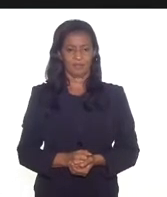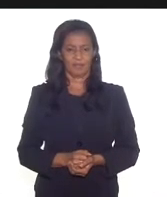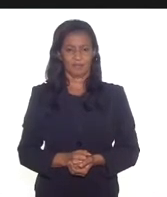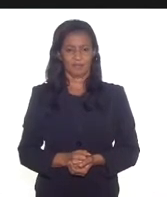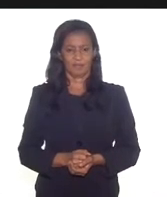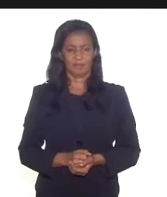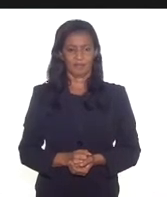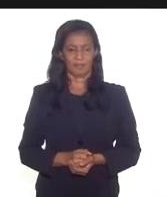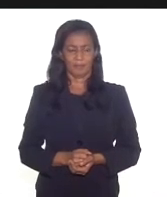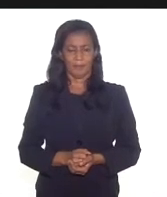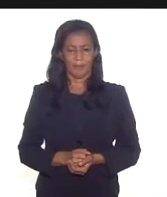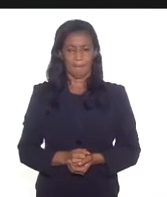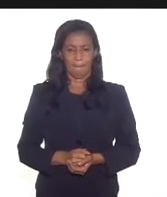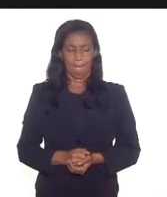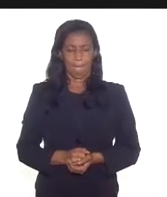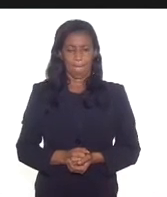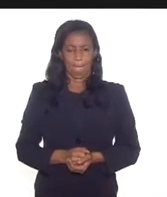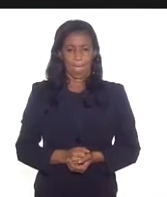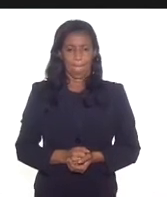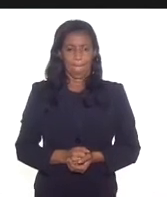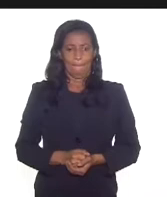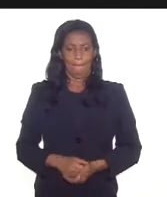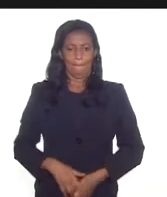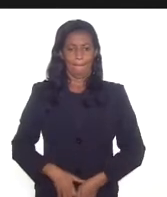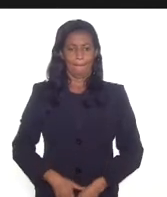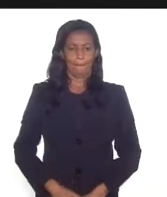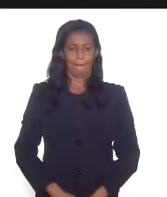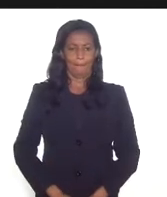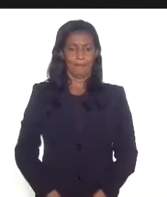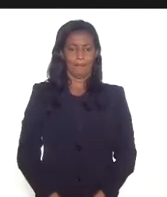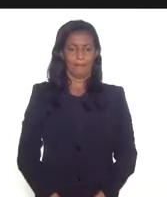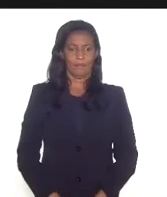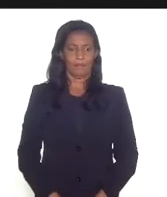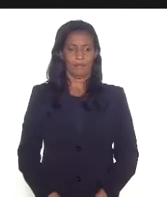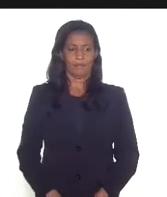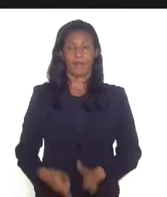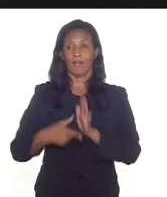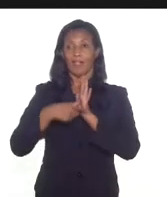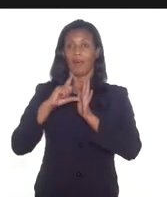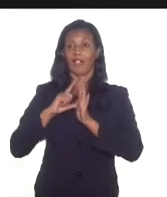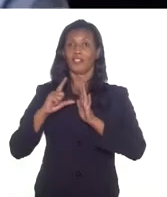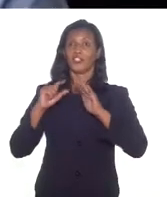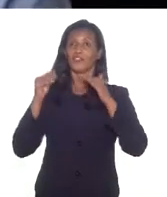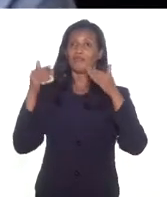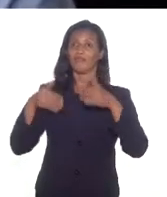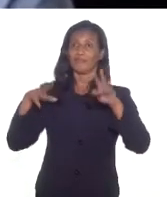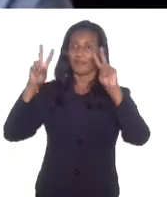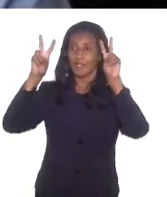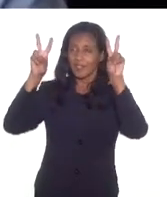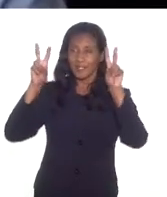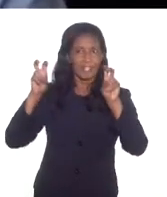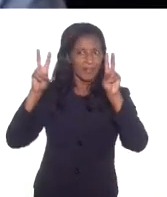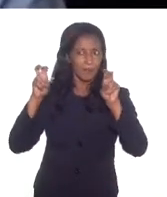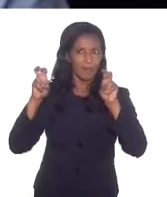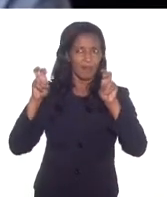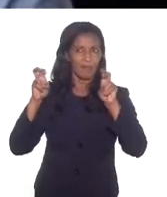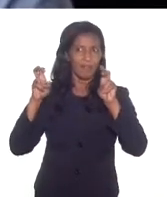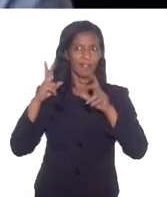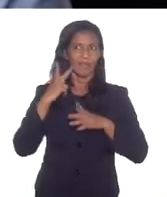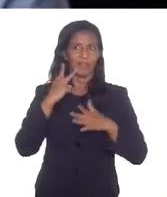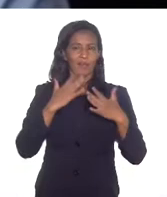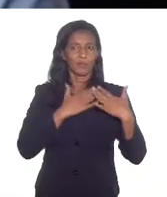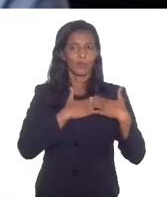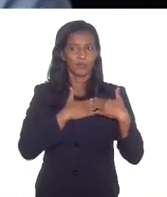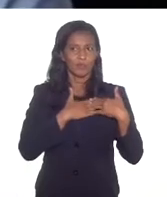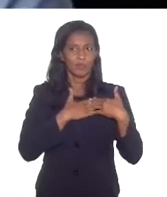Já. Presidente, bom, antes de entrar no meu tema rapidamente, eu queria ser solidário tanto ao